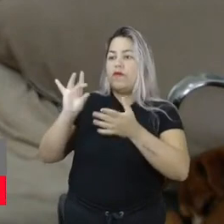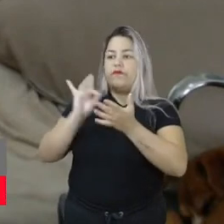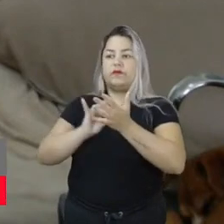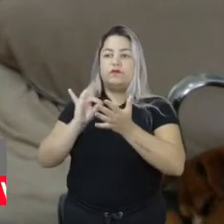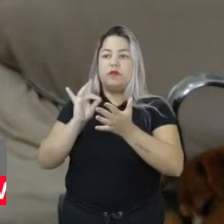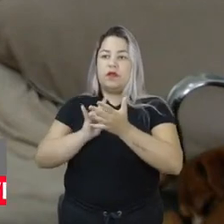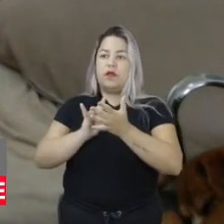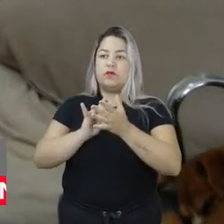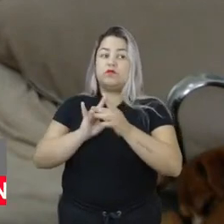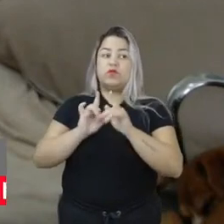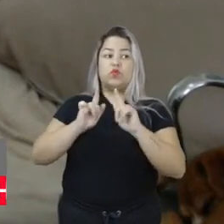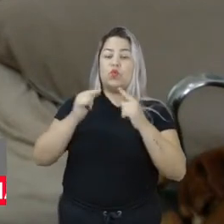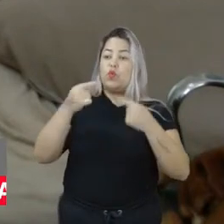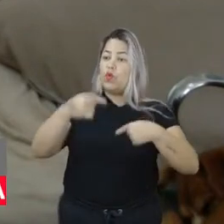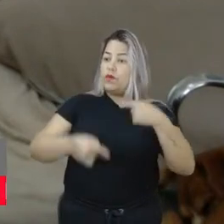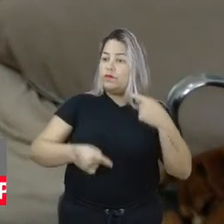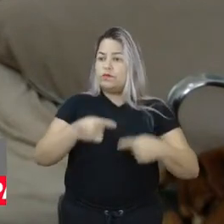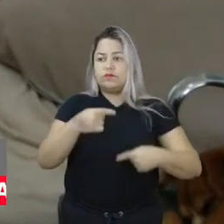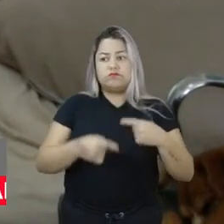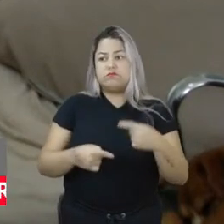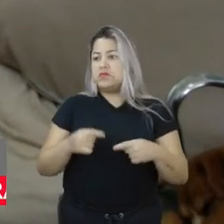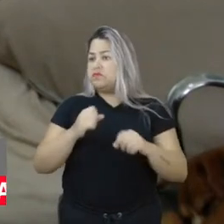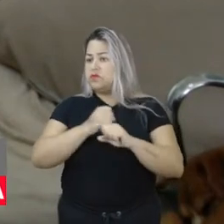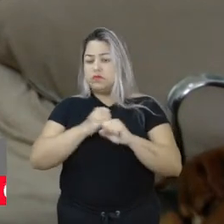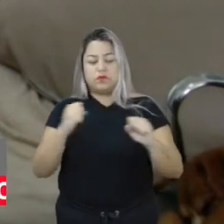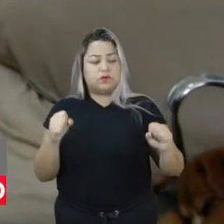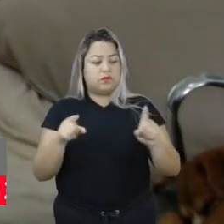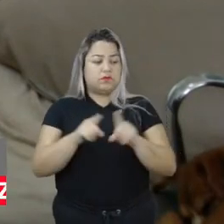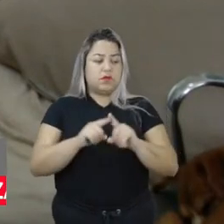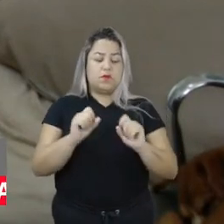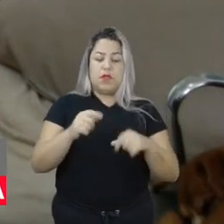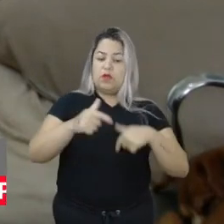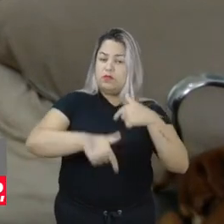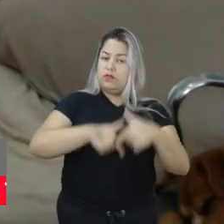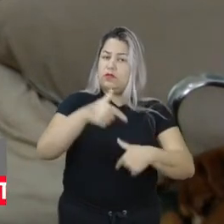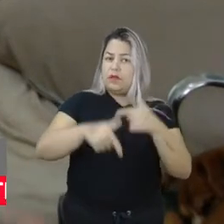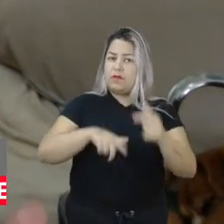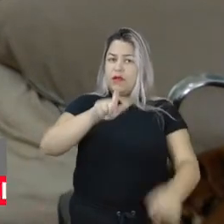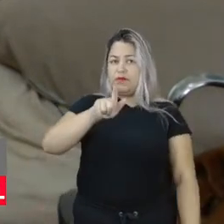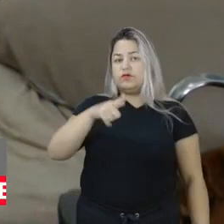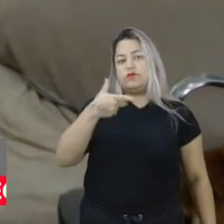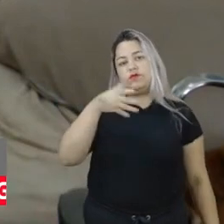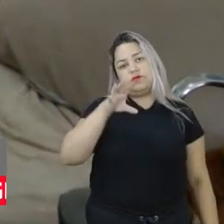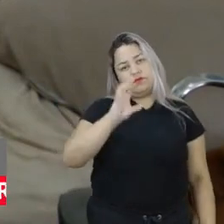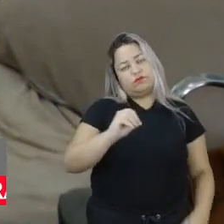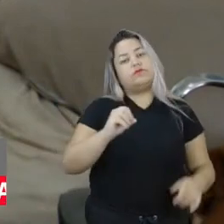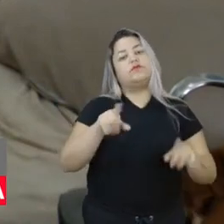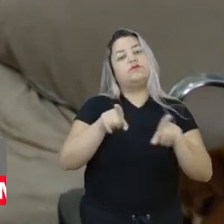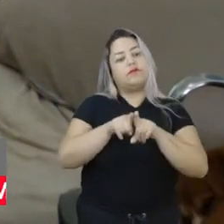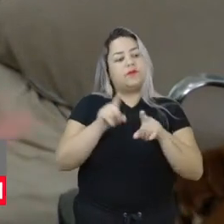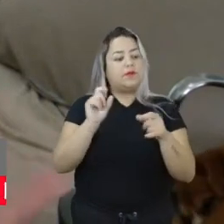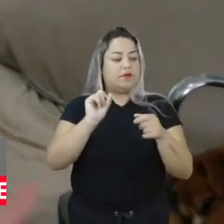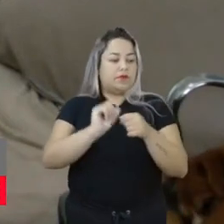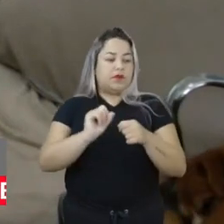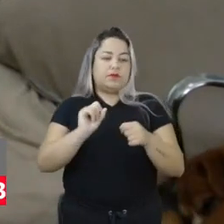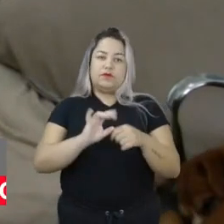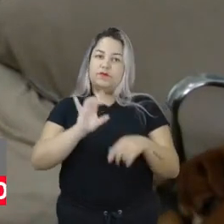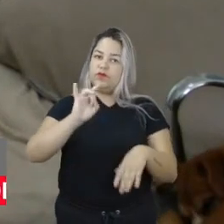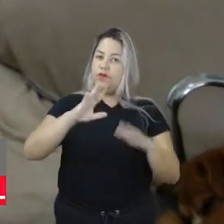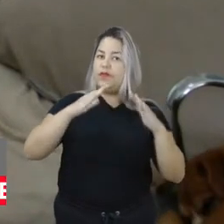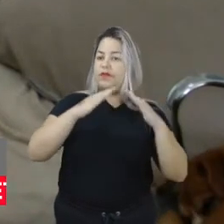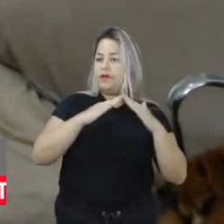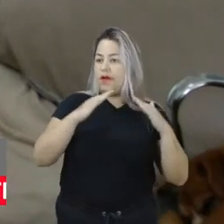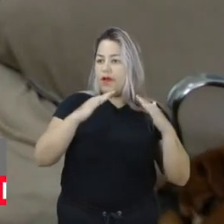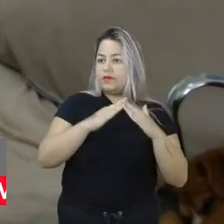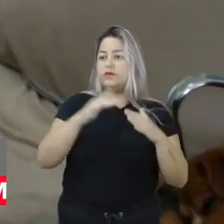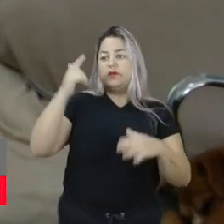vista geopolítico, não é possível dissociar o trabalho do G20 do conflito que se desenrola, né? Não só em Gaza, mas